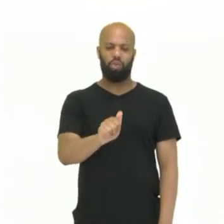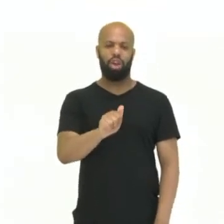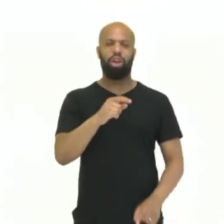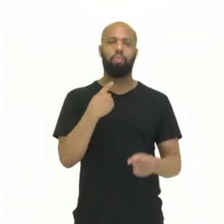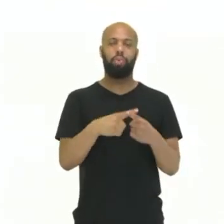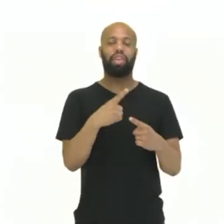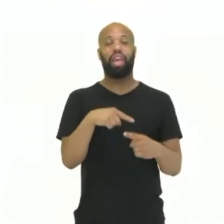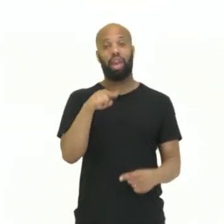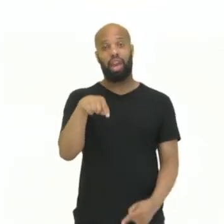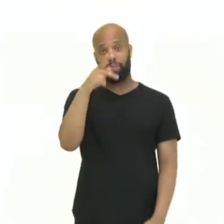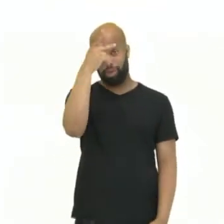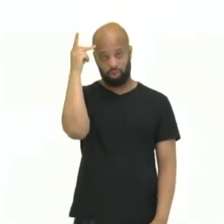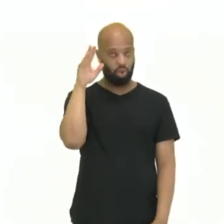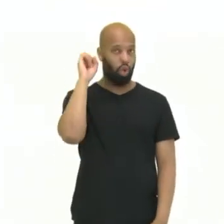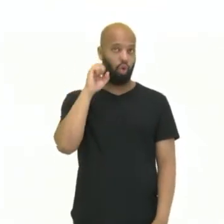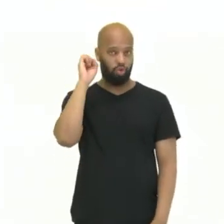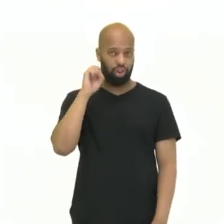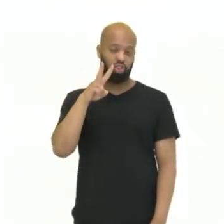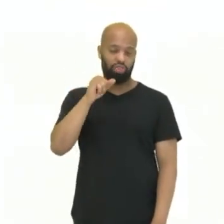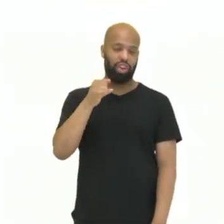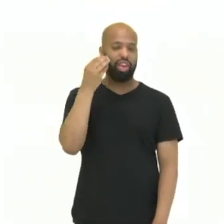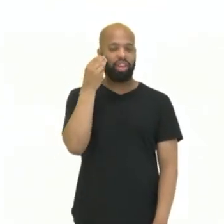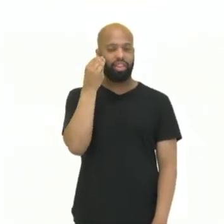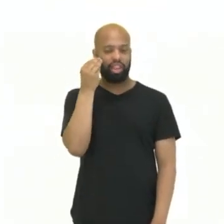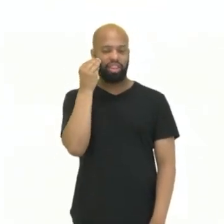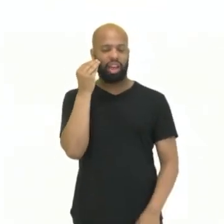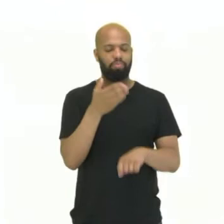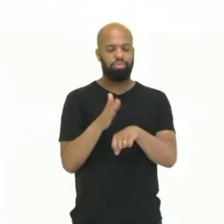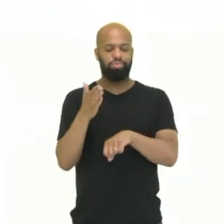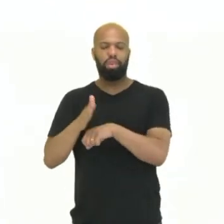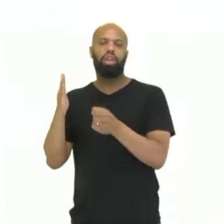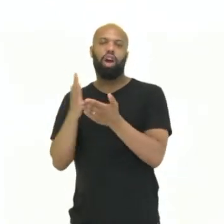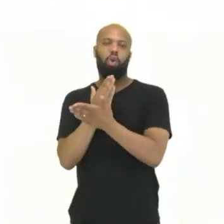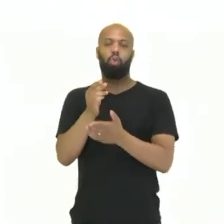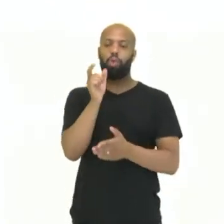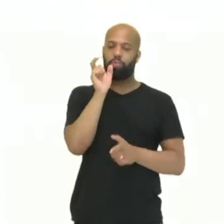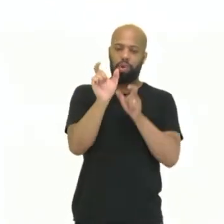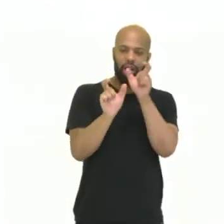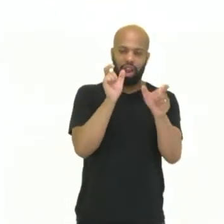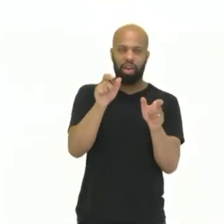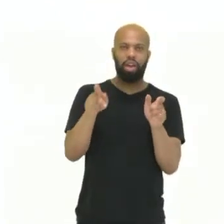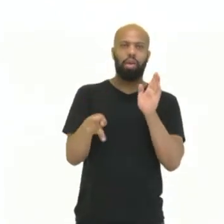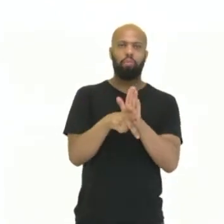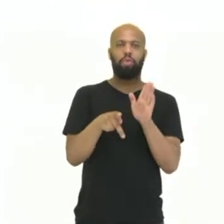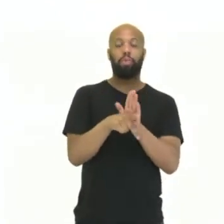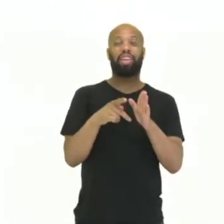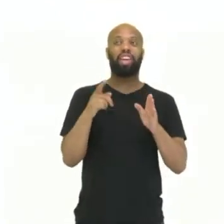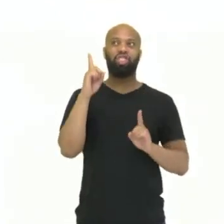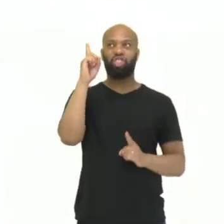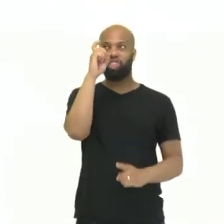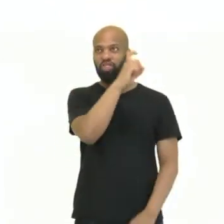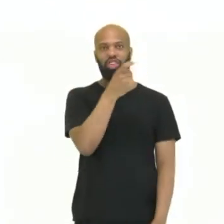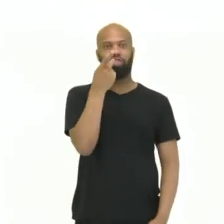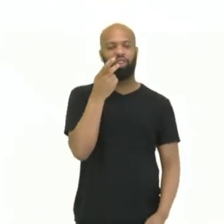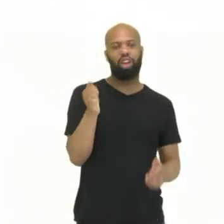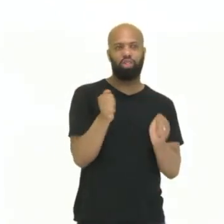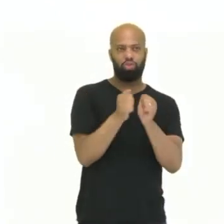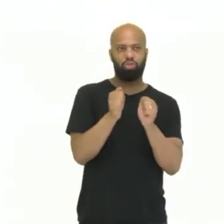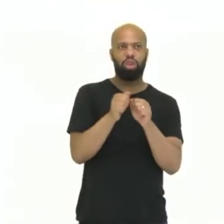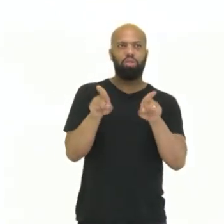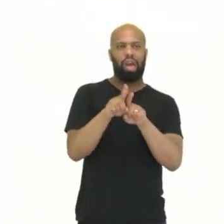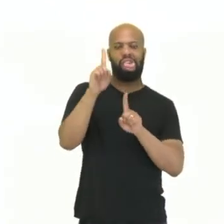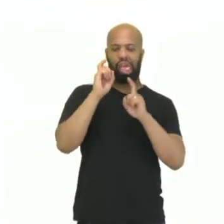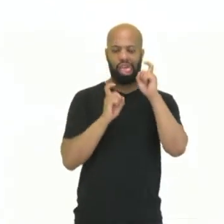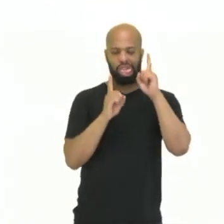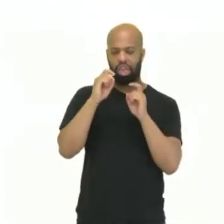dicção, né? A articulação das palavras, né? Também caretas, enfim, né? Para estar pronto para o